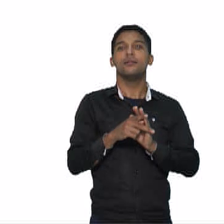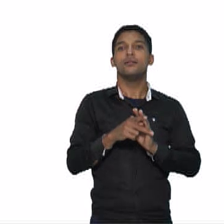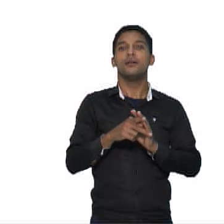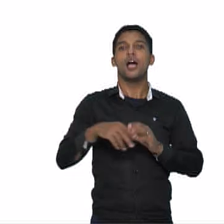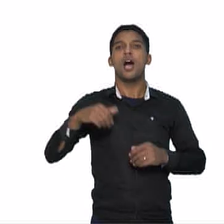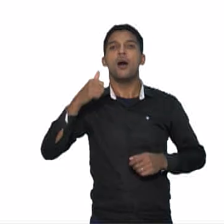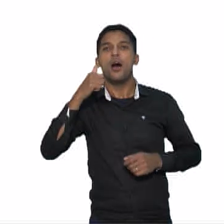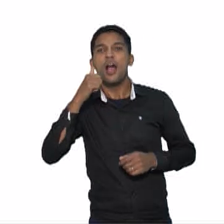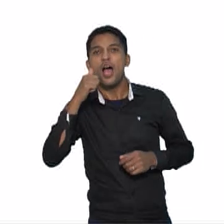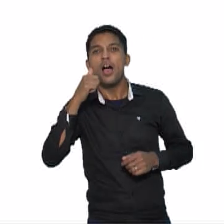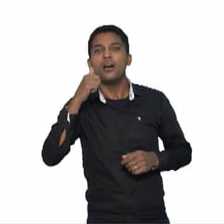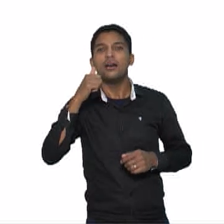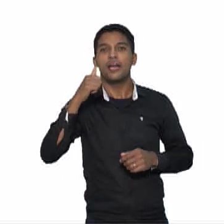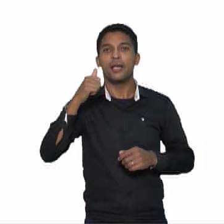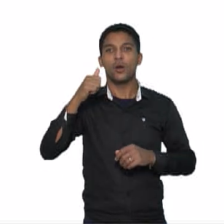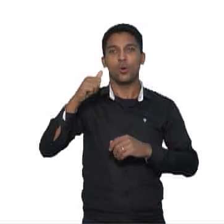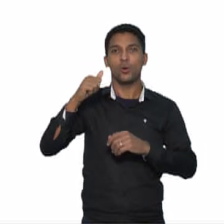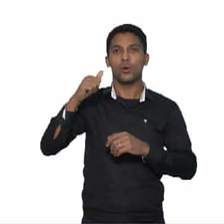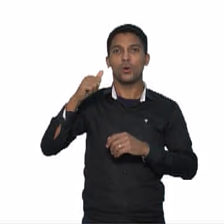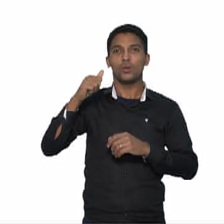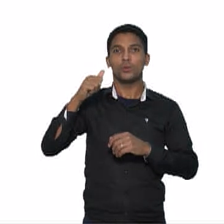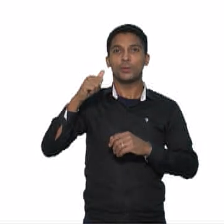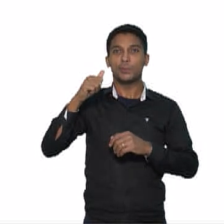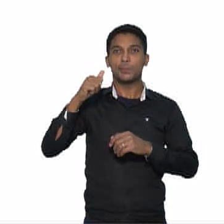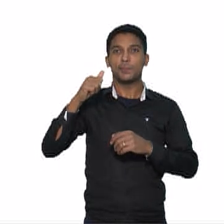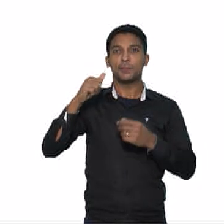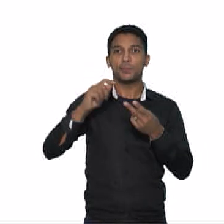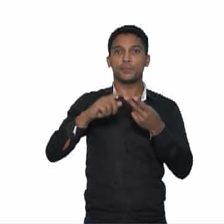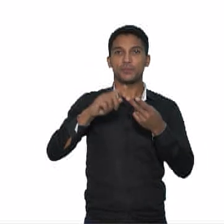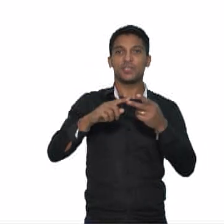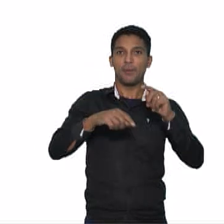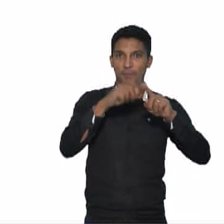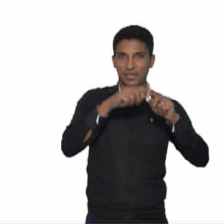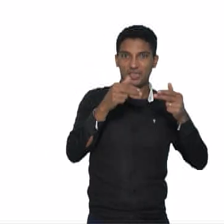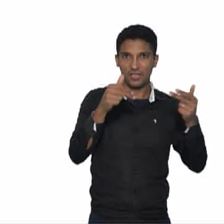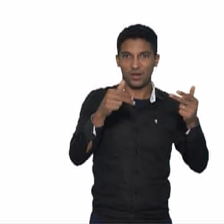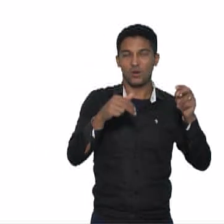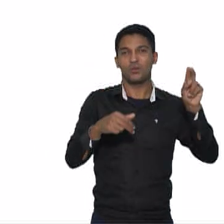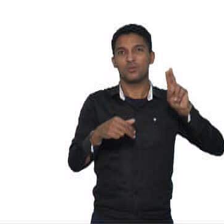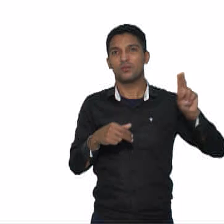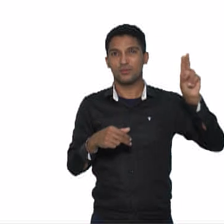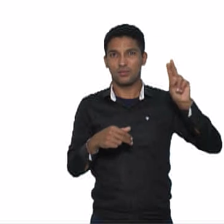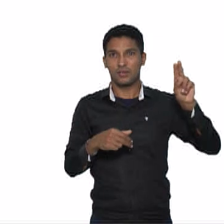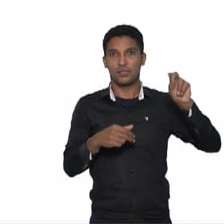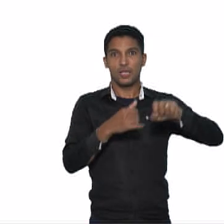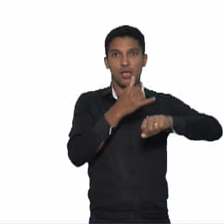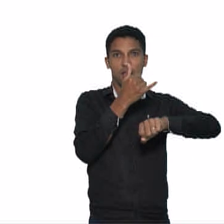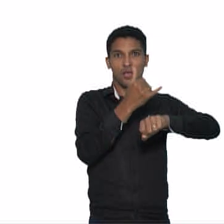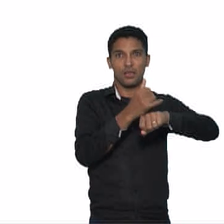foram os temas da fase inicial. Os materiais utilizados eram bronze, mármore e terracota.